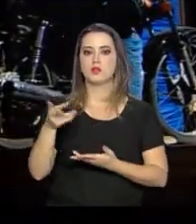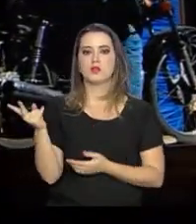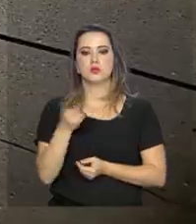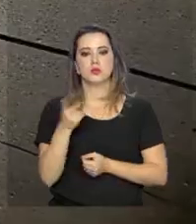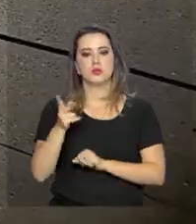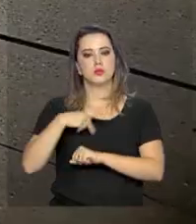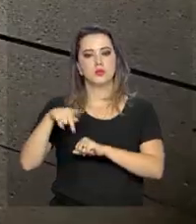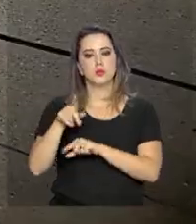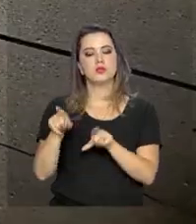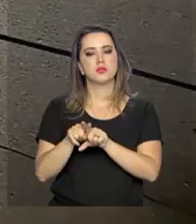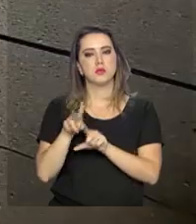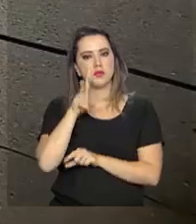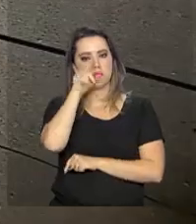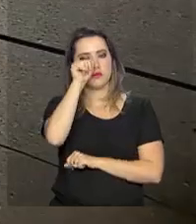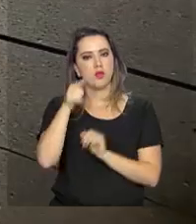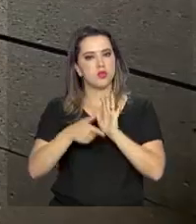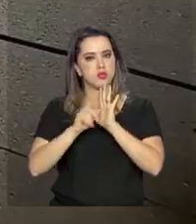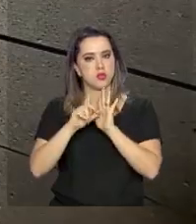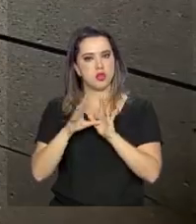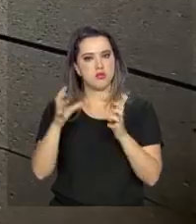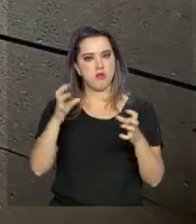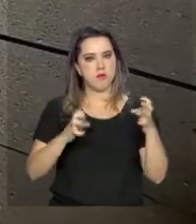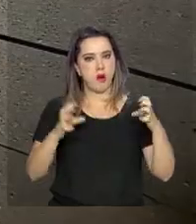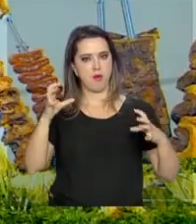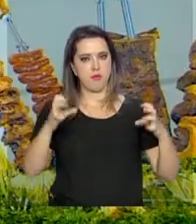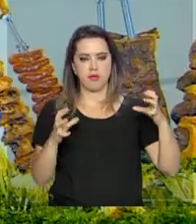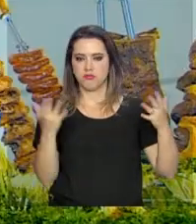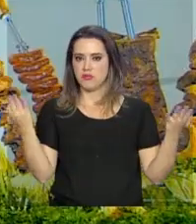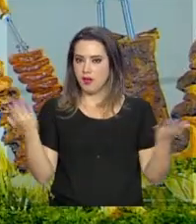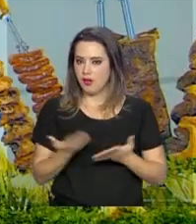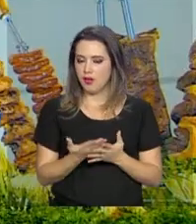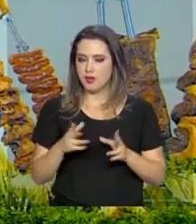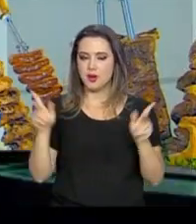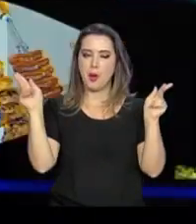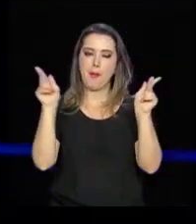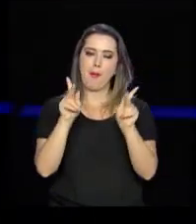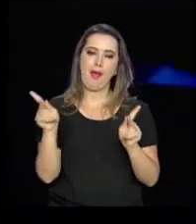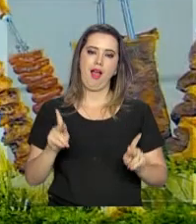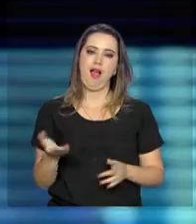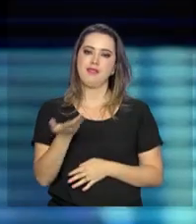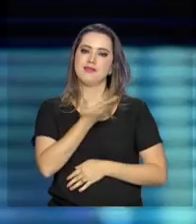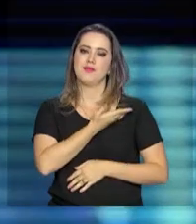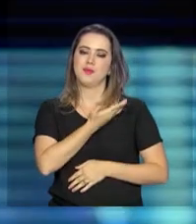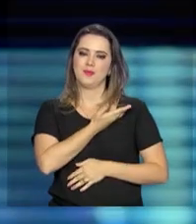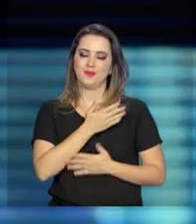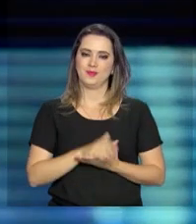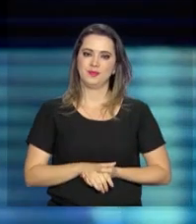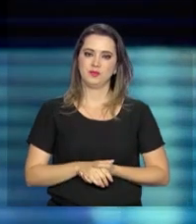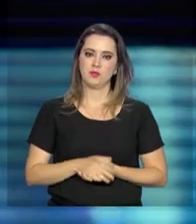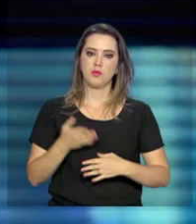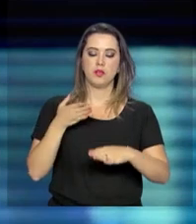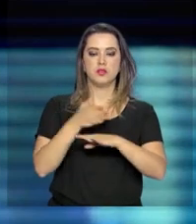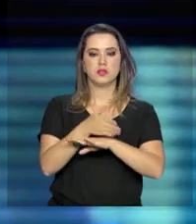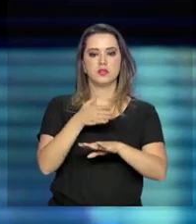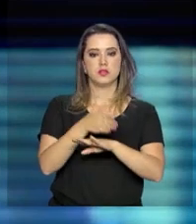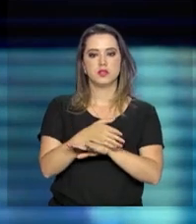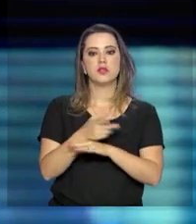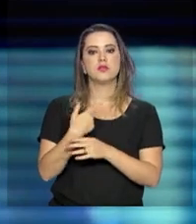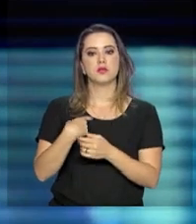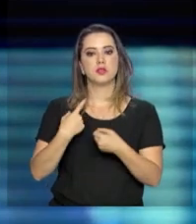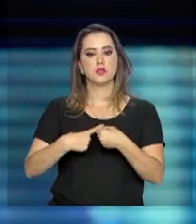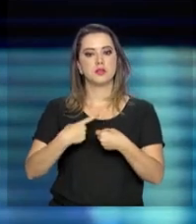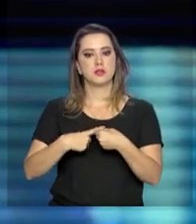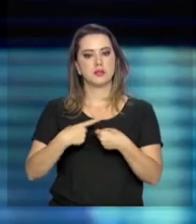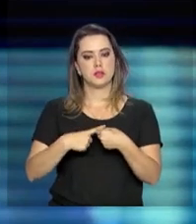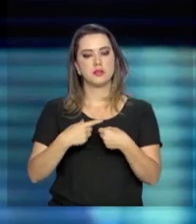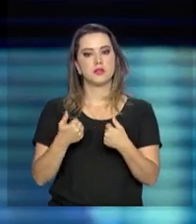fortaleceram e se antes existia rivalidade competição agora a amizade se você for o campo grande o mato grosso os